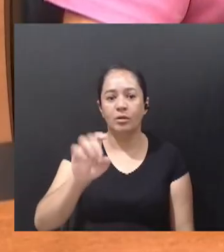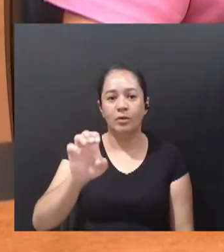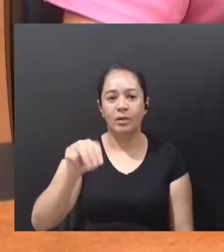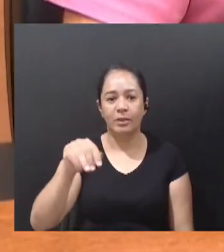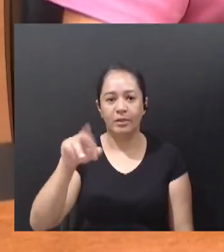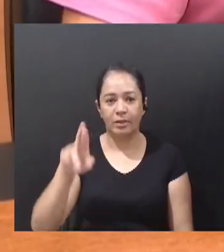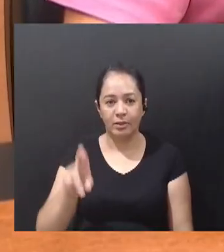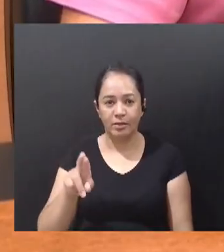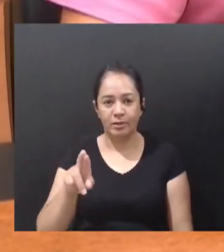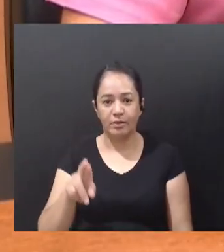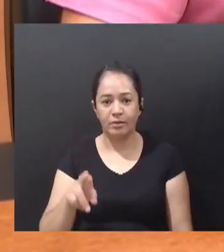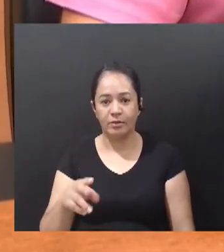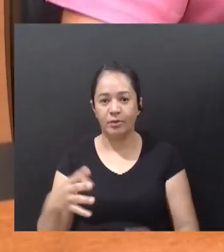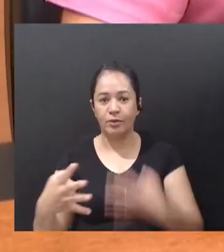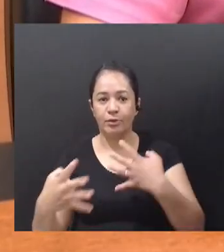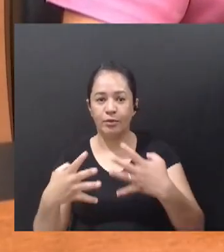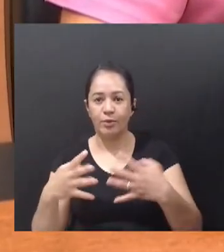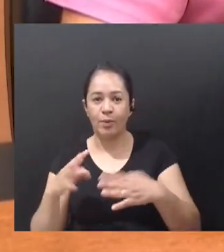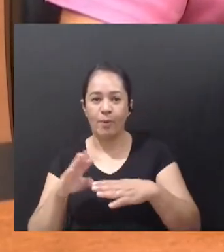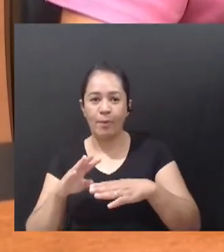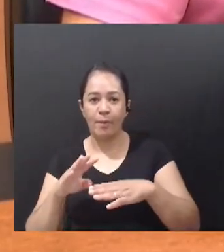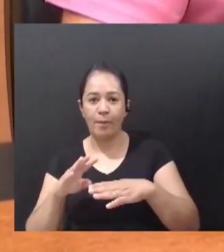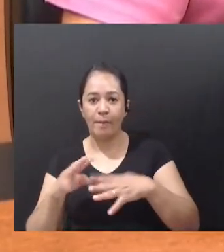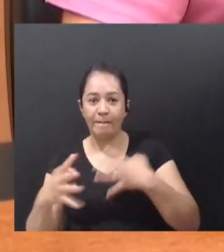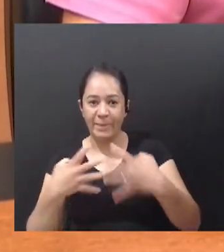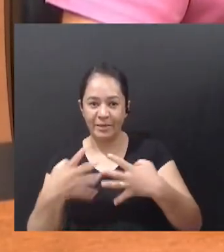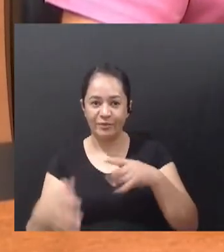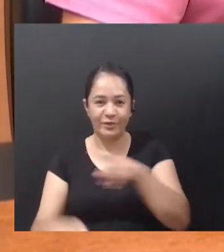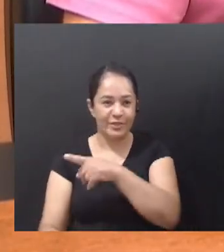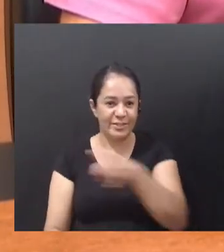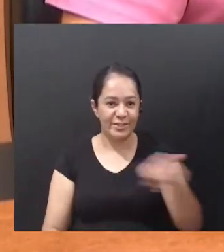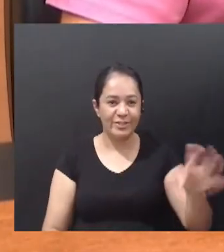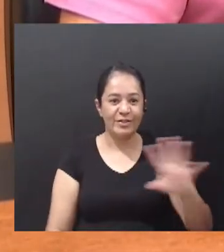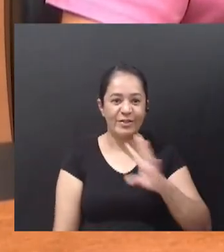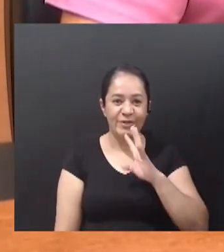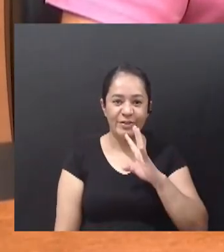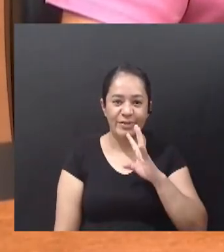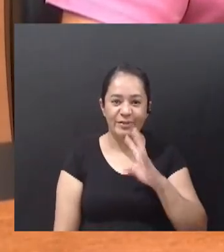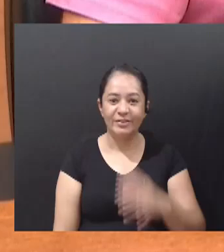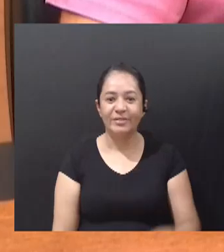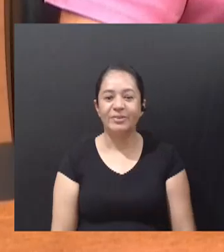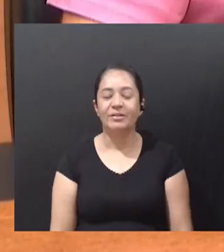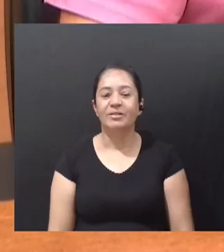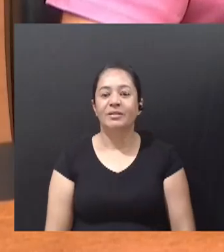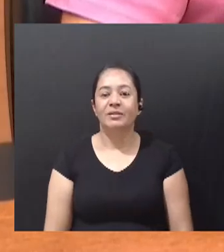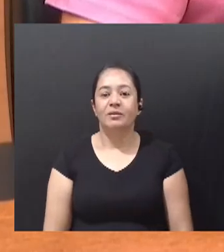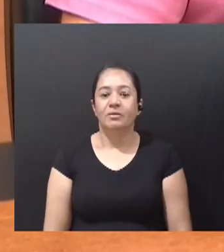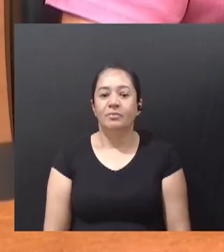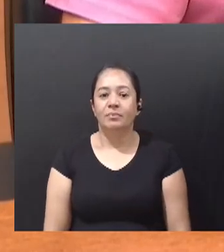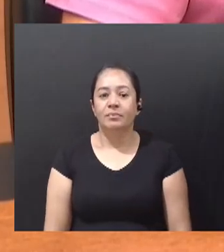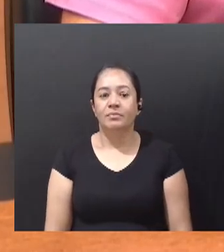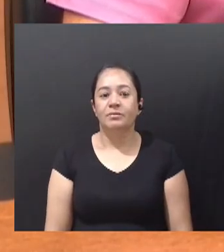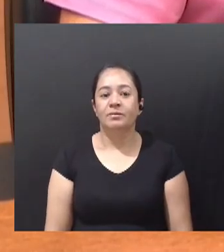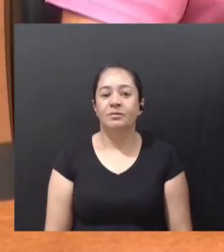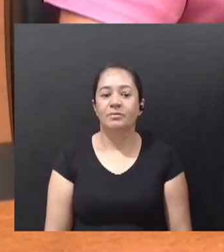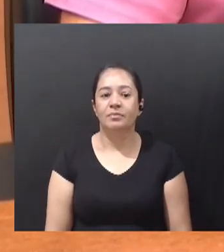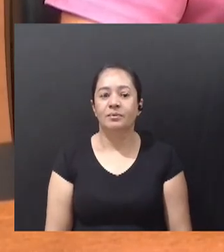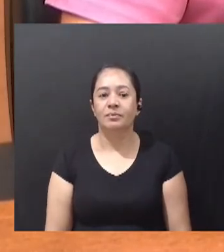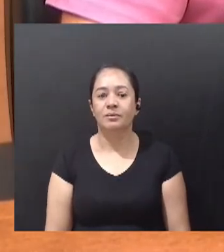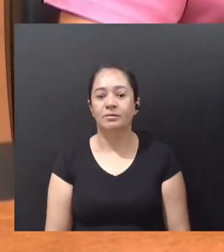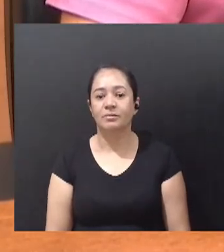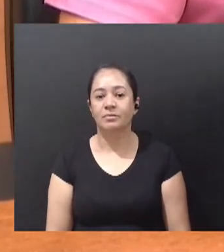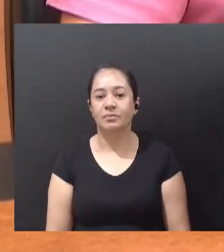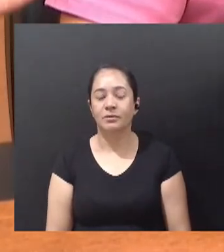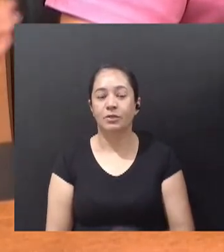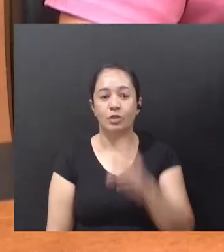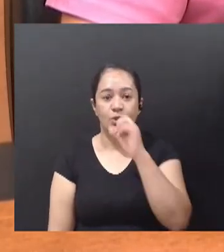Barão Geraldo. Sei que todo mundo conhece aqui. É um bar conhecidíssimo. O Renato vai estar lá. No